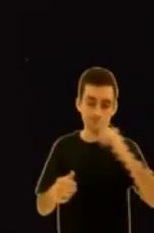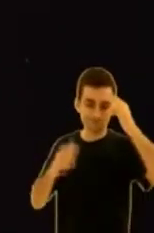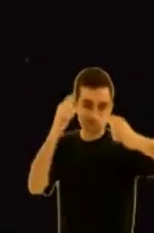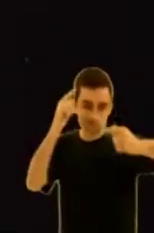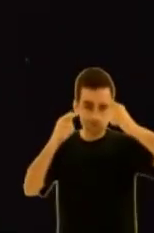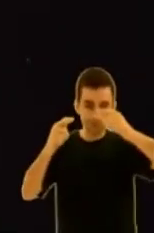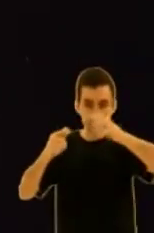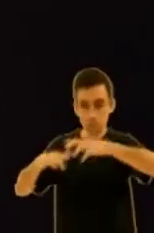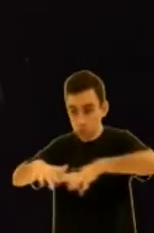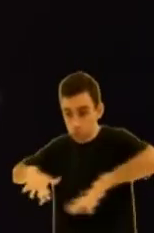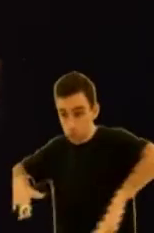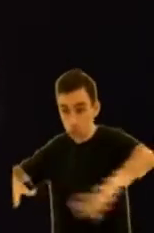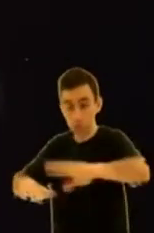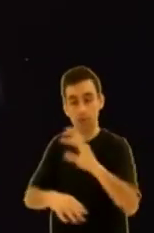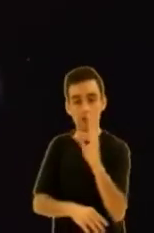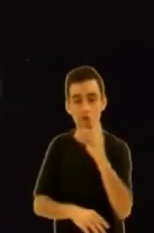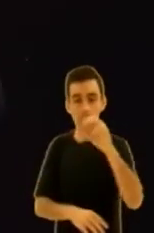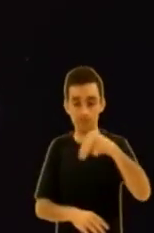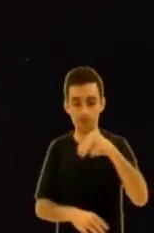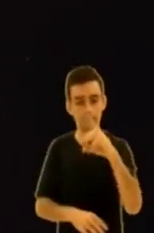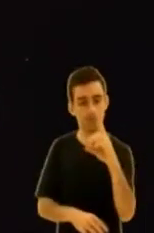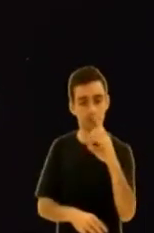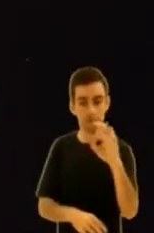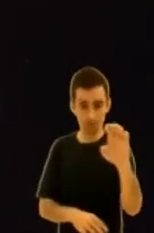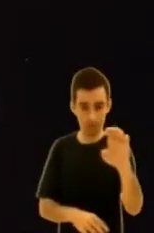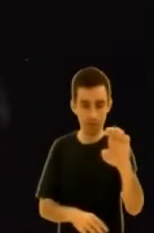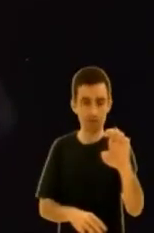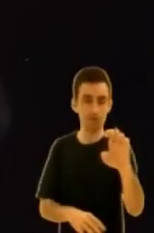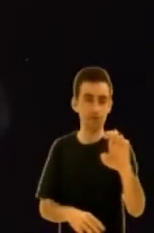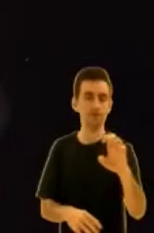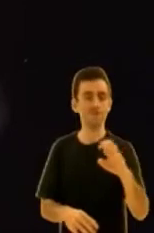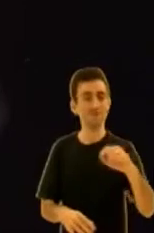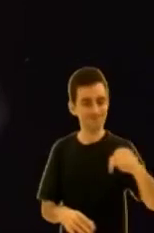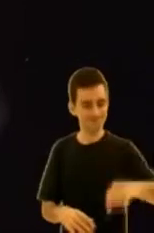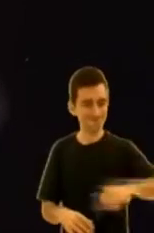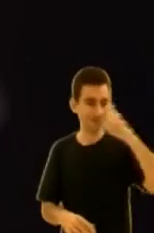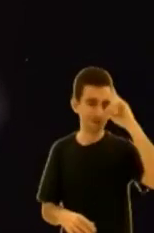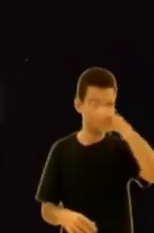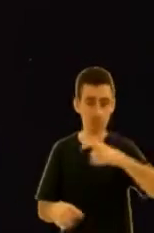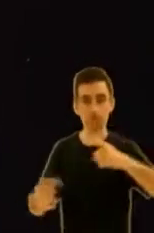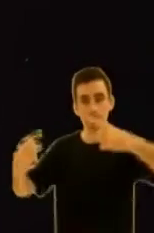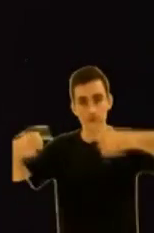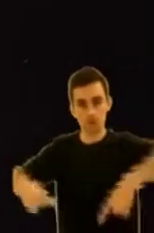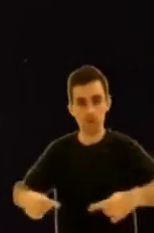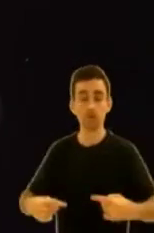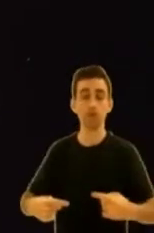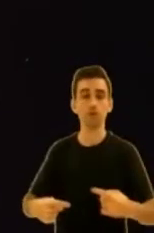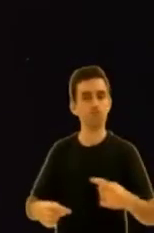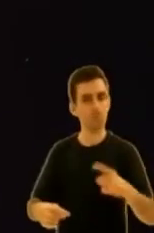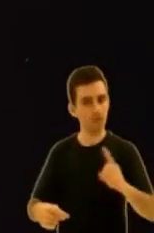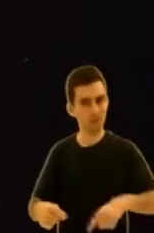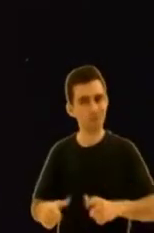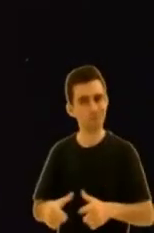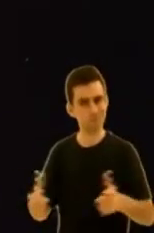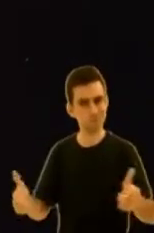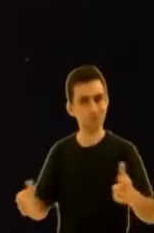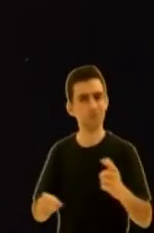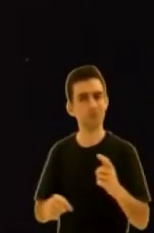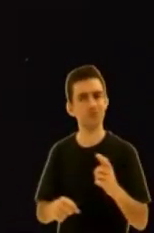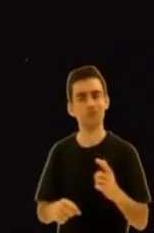gerenciadas pelo FNDE, e aí aqui é que nós temos um desafio